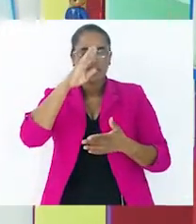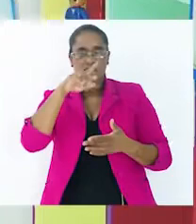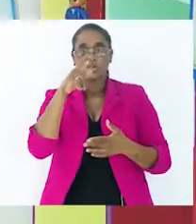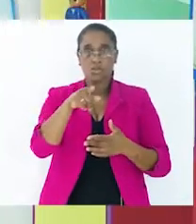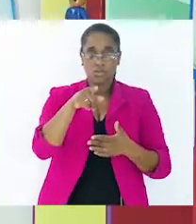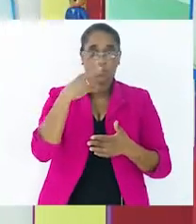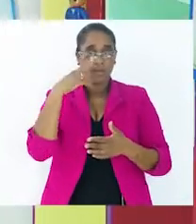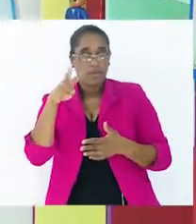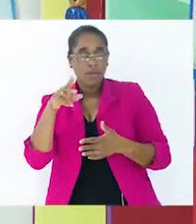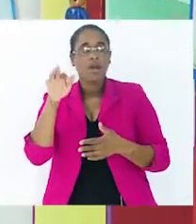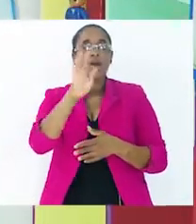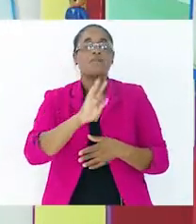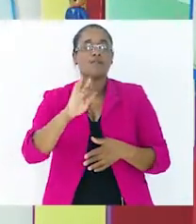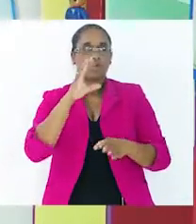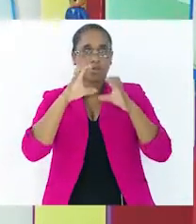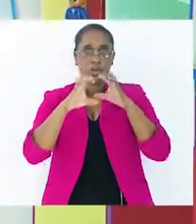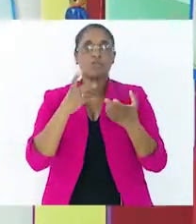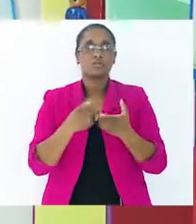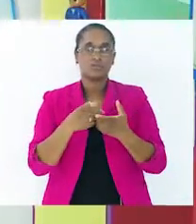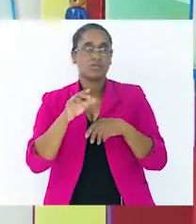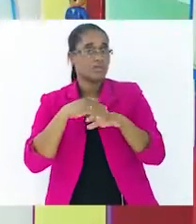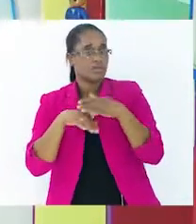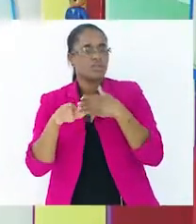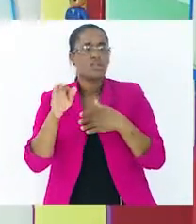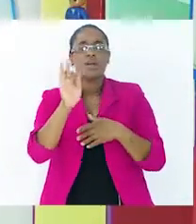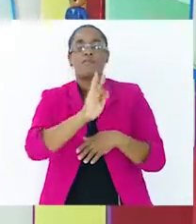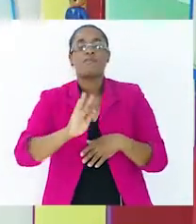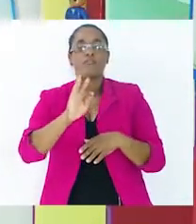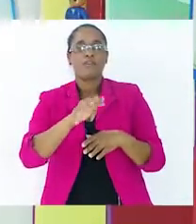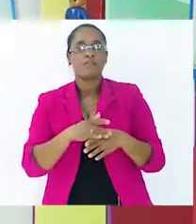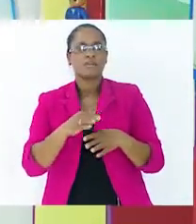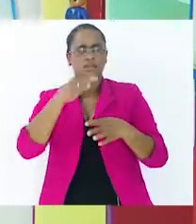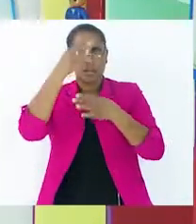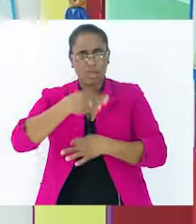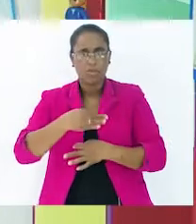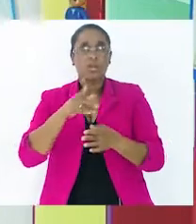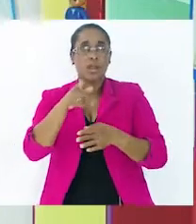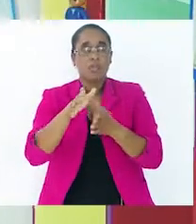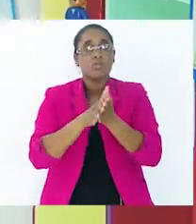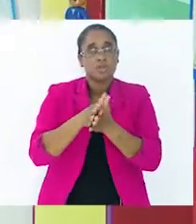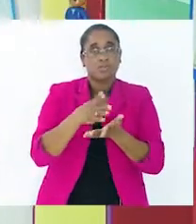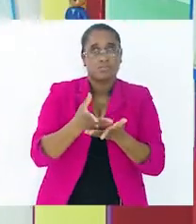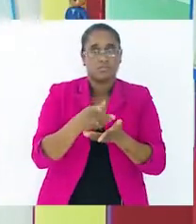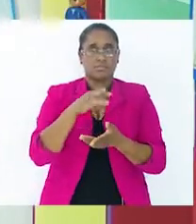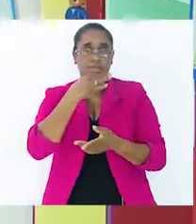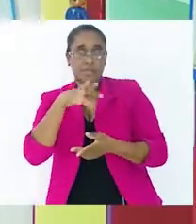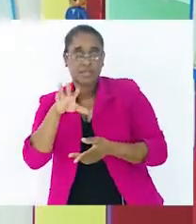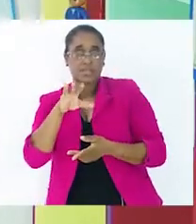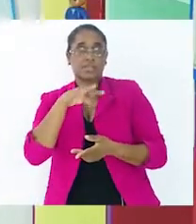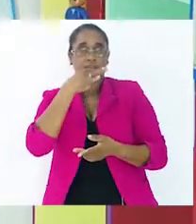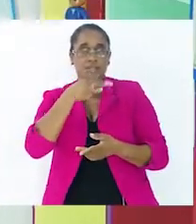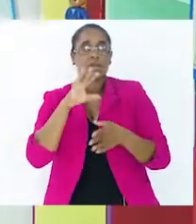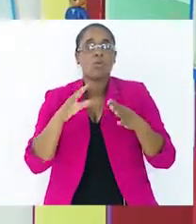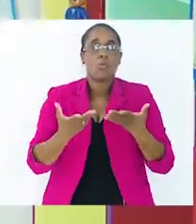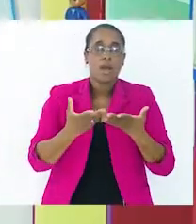aí travada, essas formas de tratamento lá utilizadas permitem de dizer qual foi ou qual